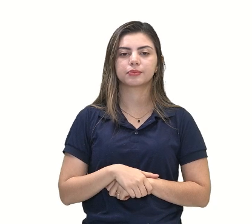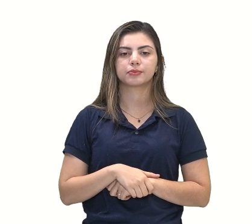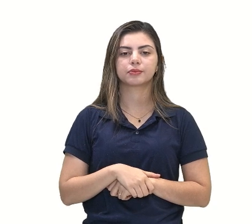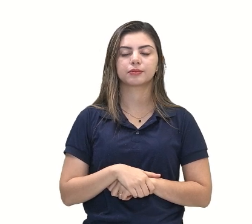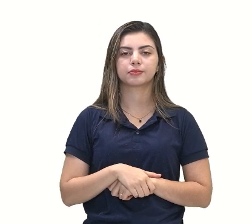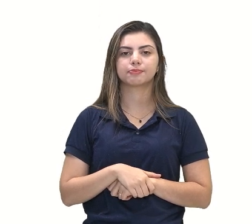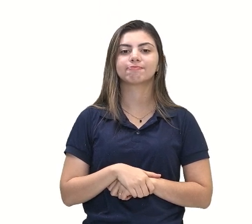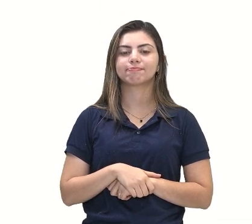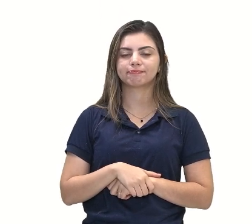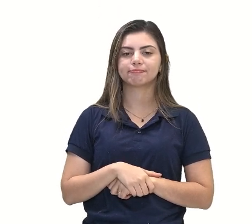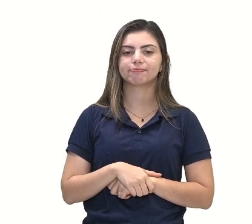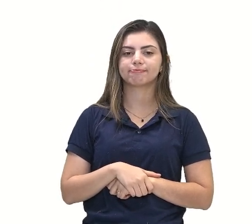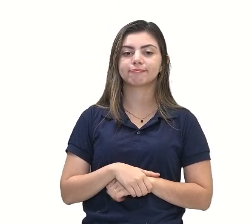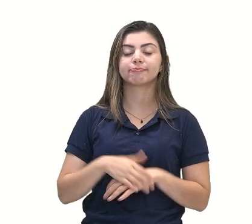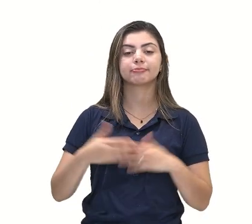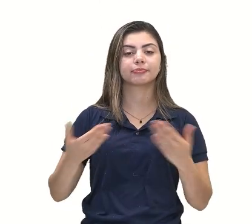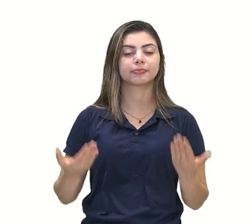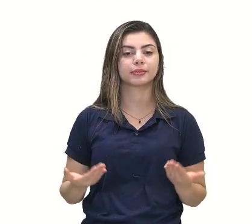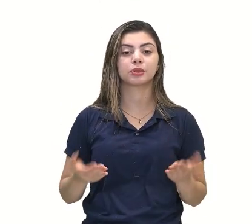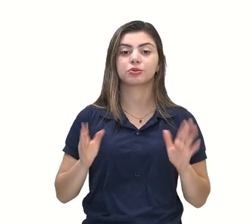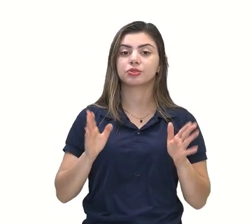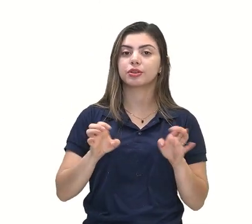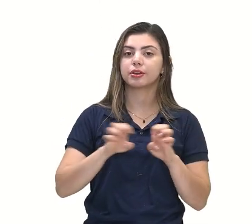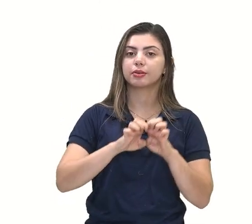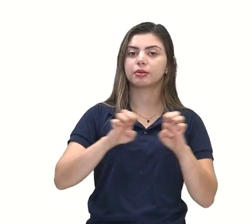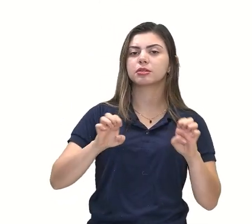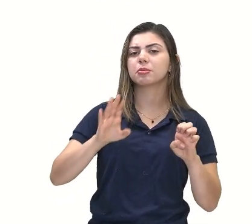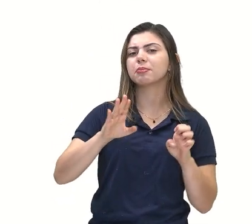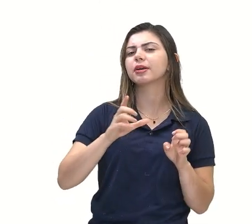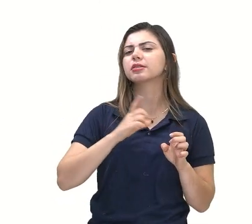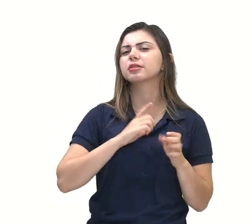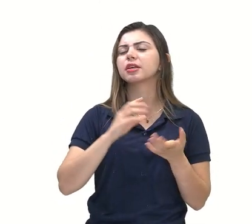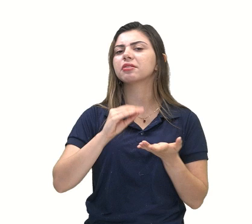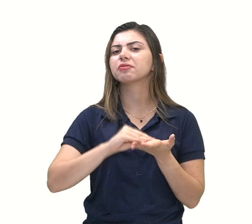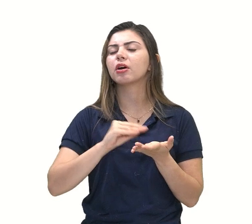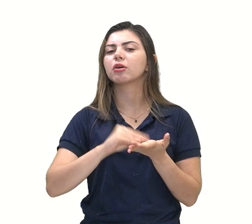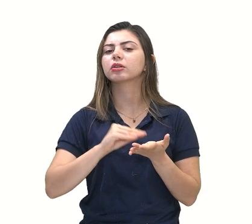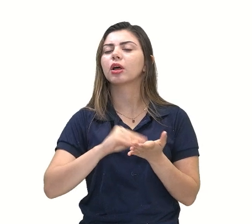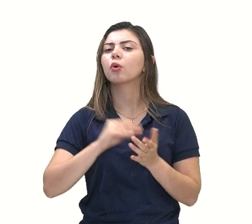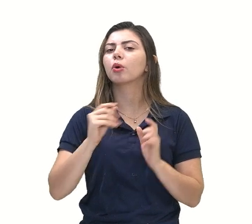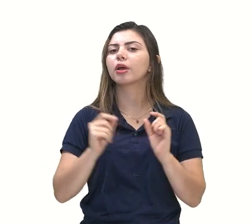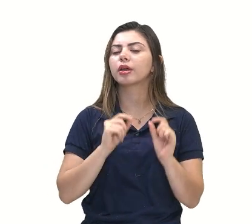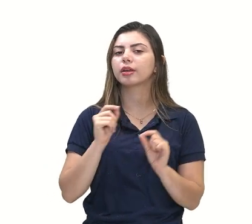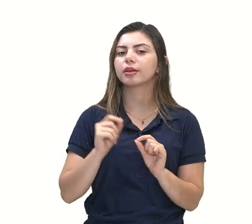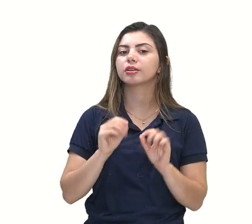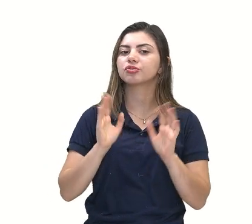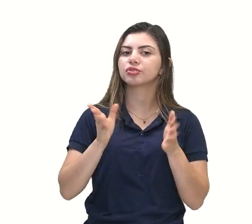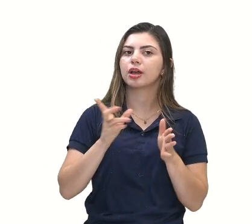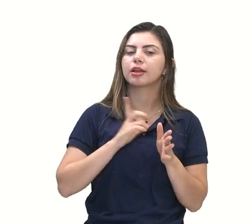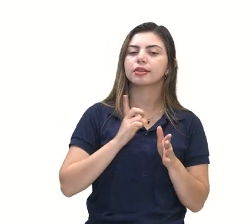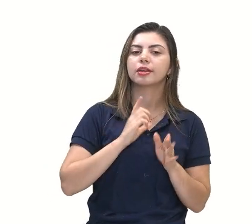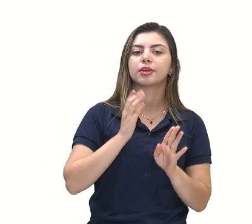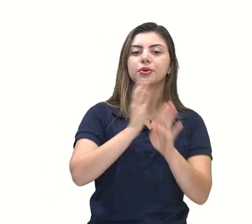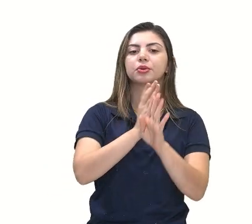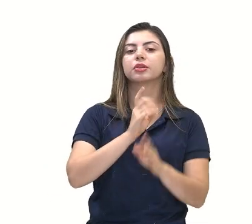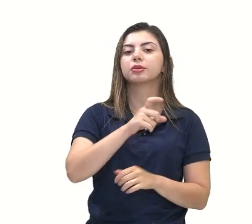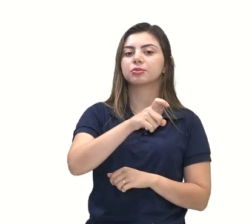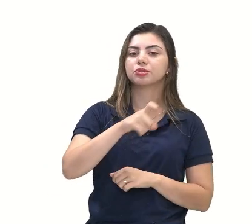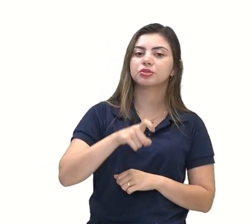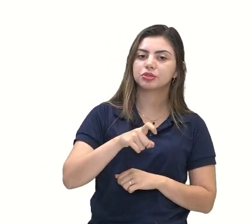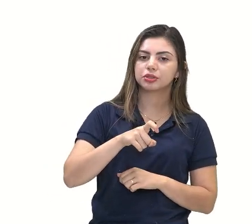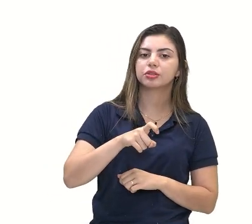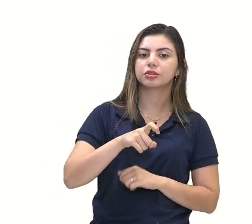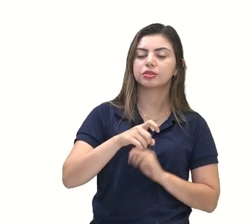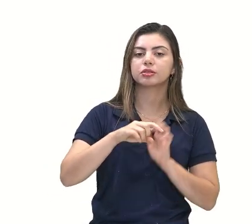né, a nossa equação. O que está faltando aqui? A gente já tem o x